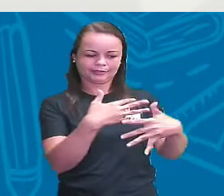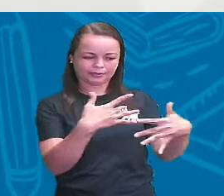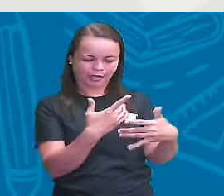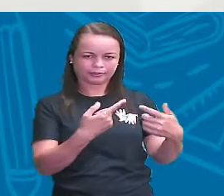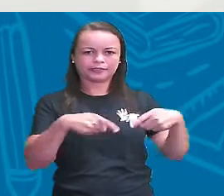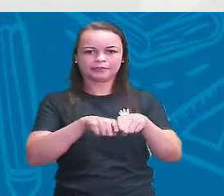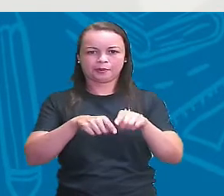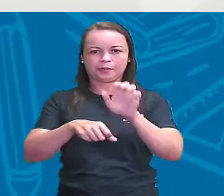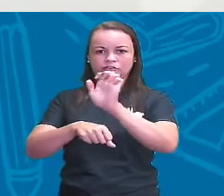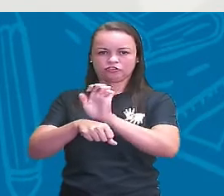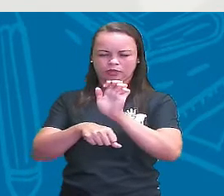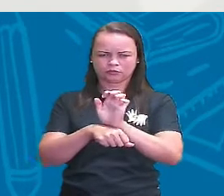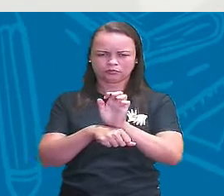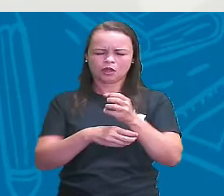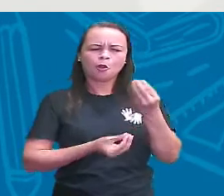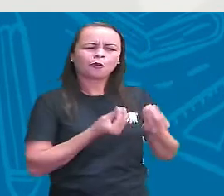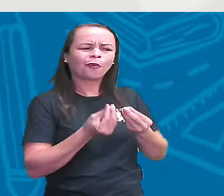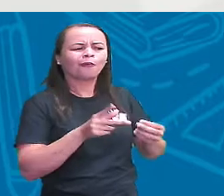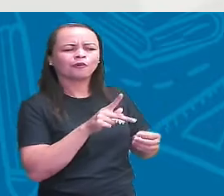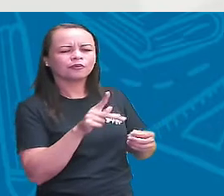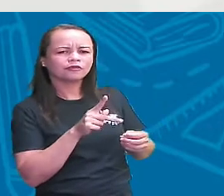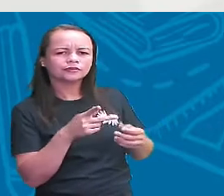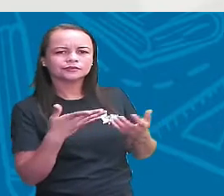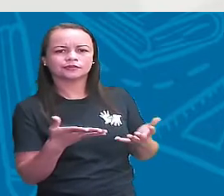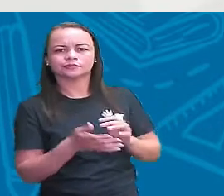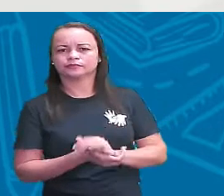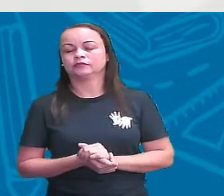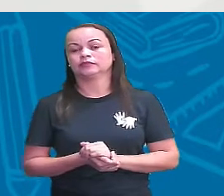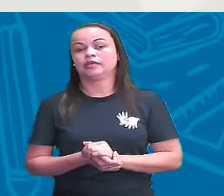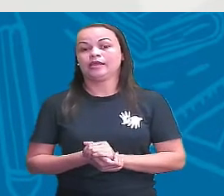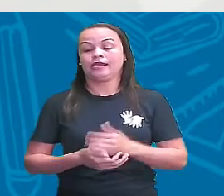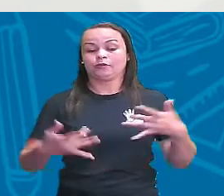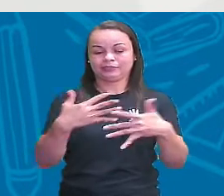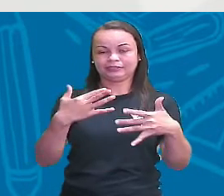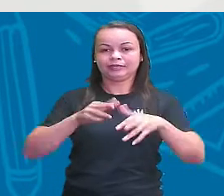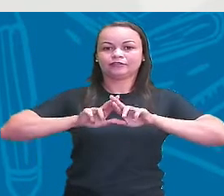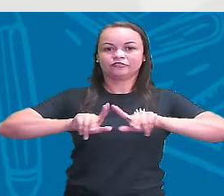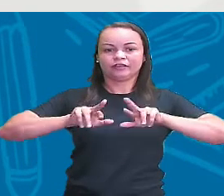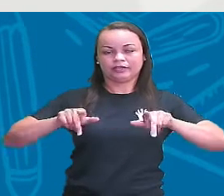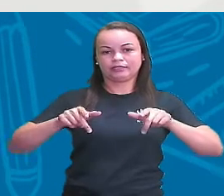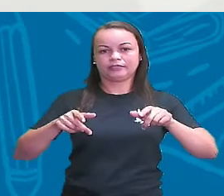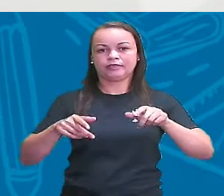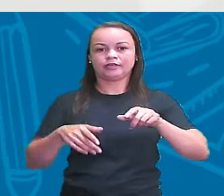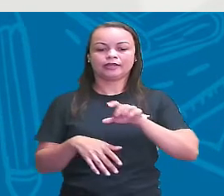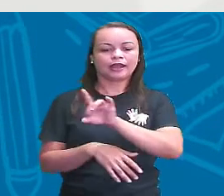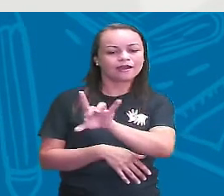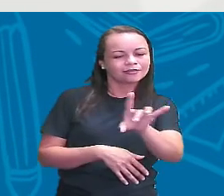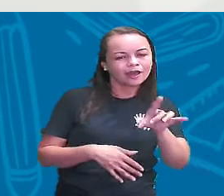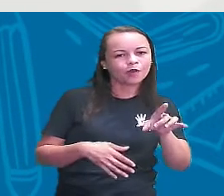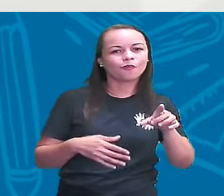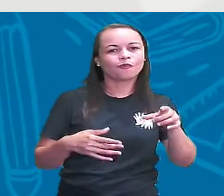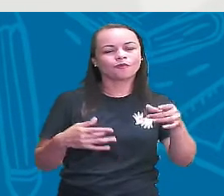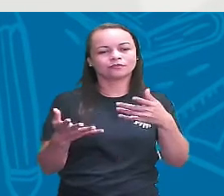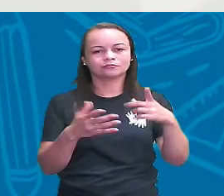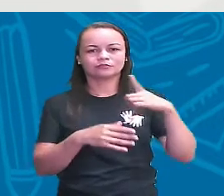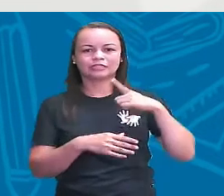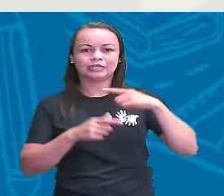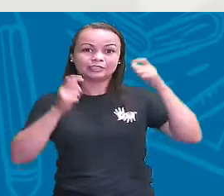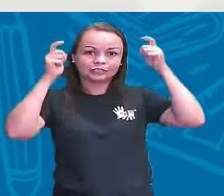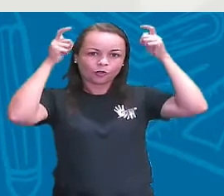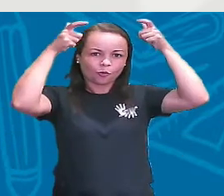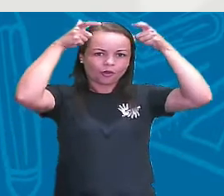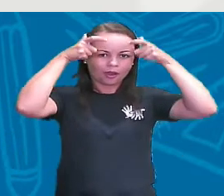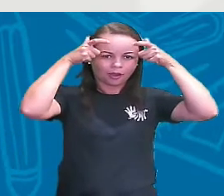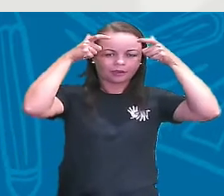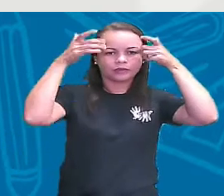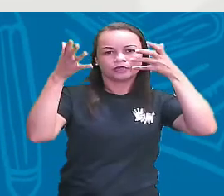Eram cidades independentes, cada um tinha o seu Oni, né? Cada um tinha o seu rei, vamos dizer assim. Ou então o seu